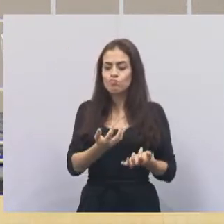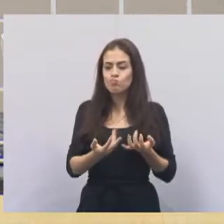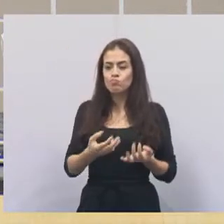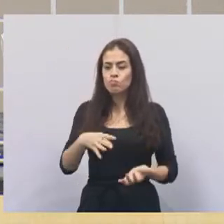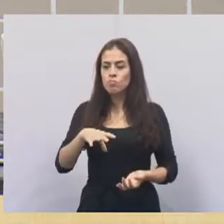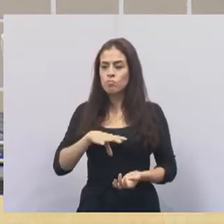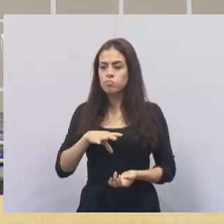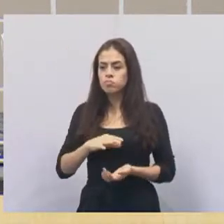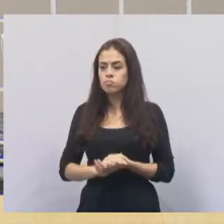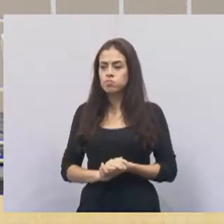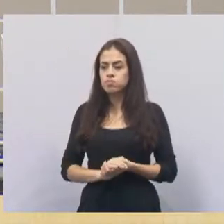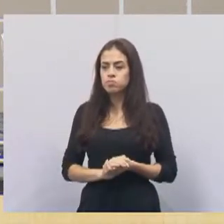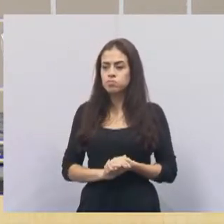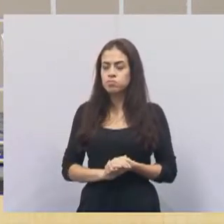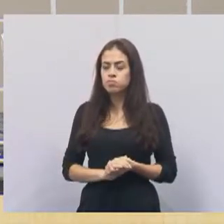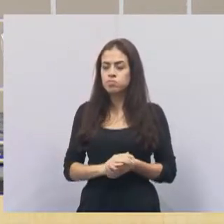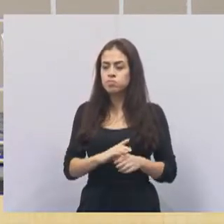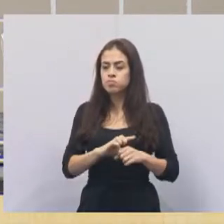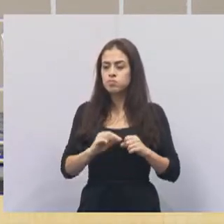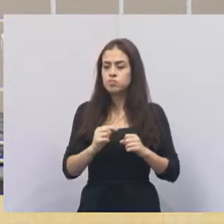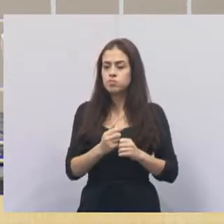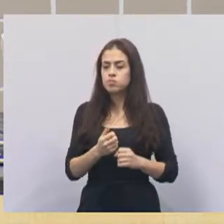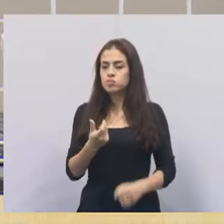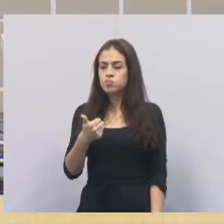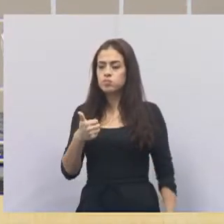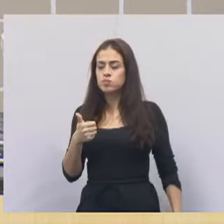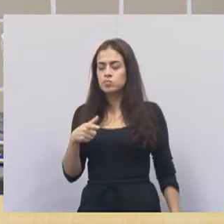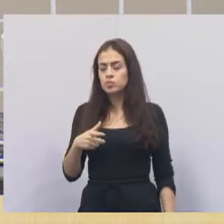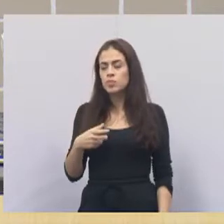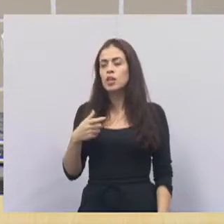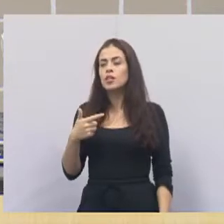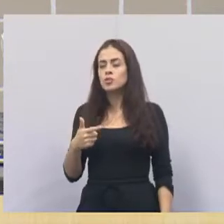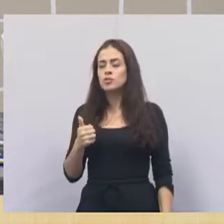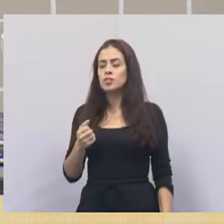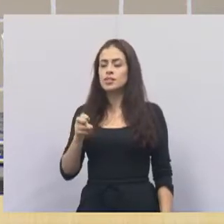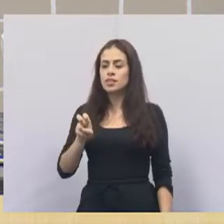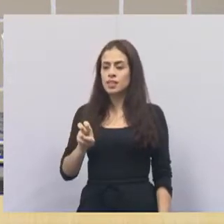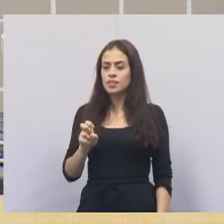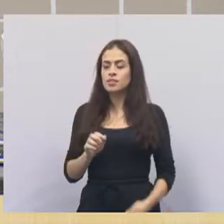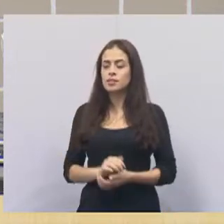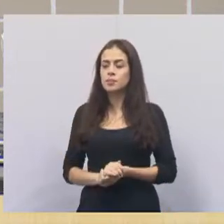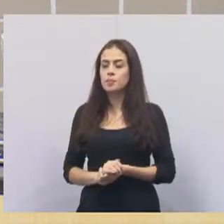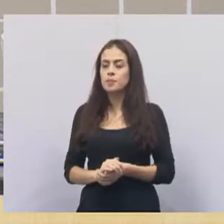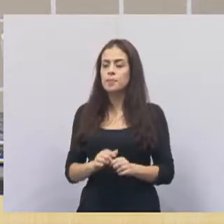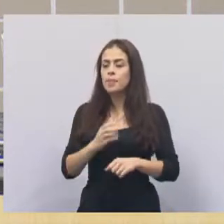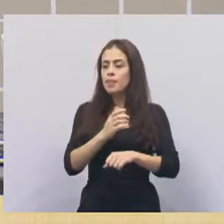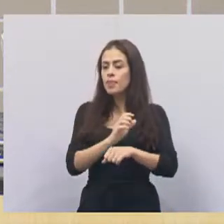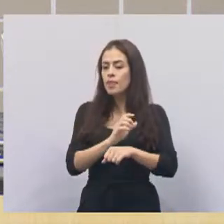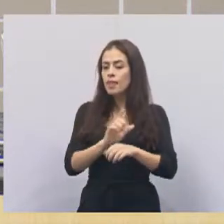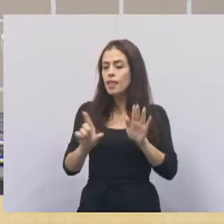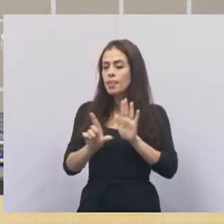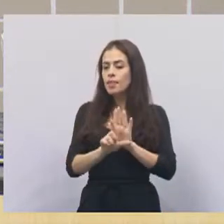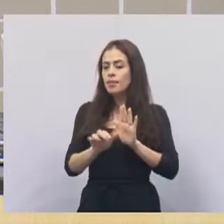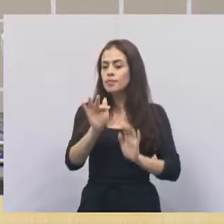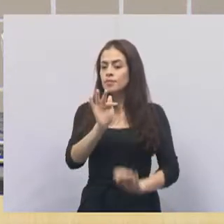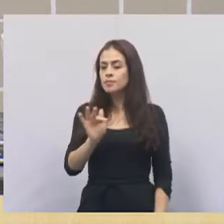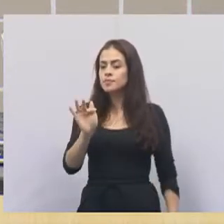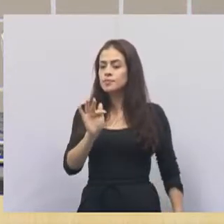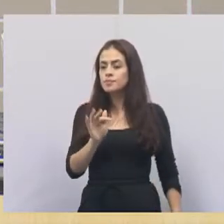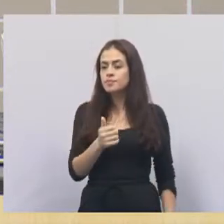e 225 da Constituição Federal da lei federal número 9.795